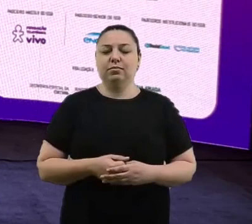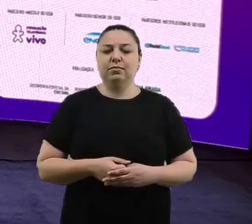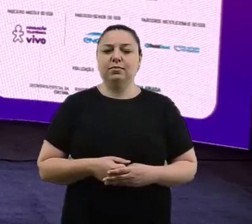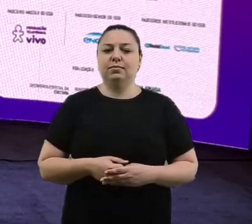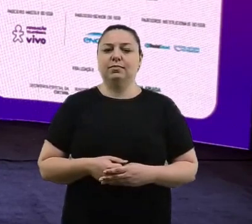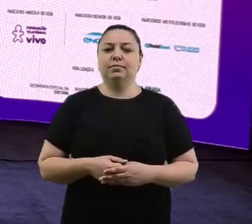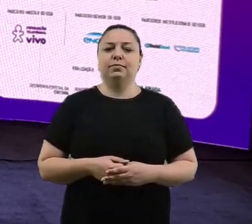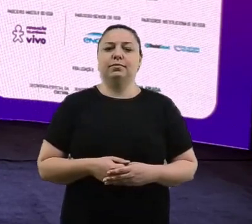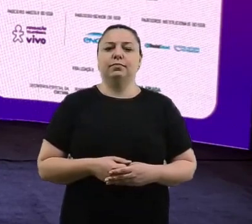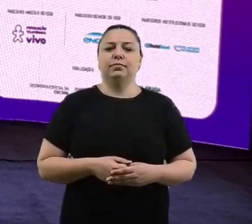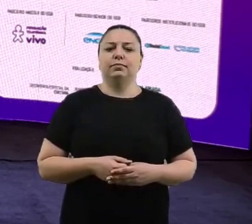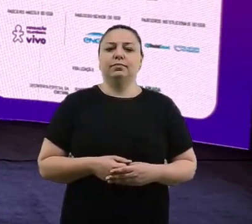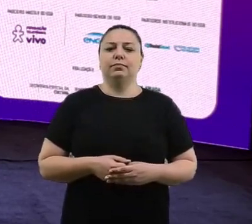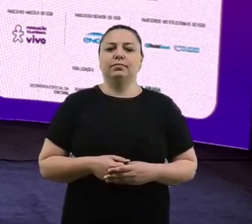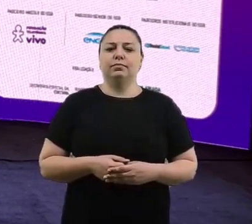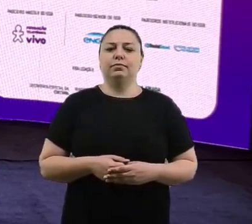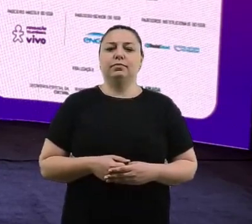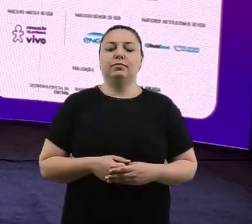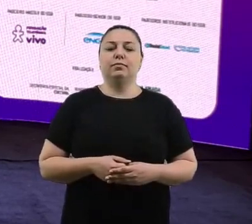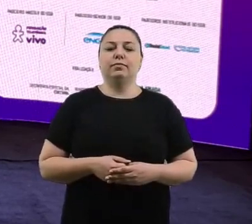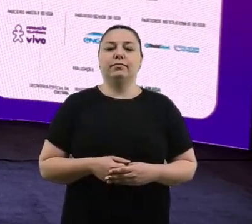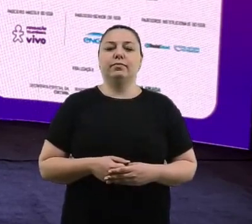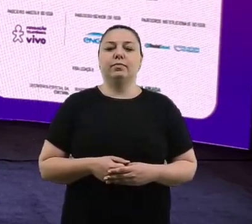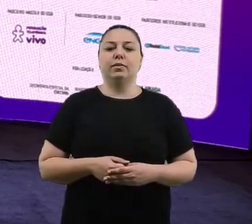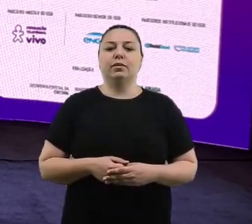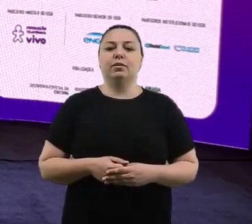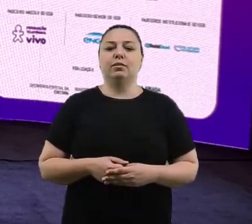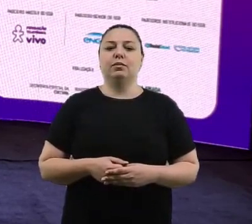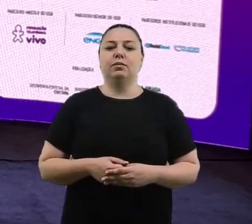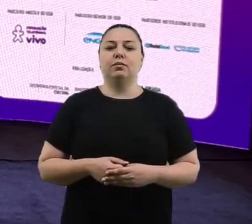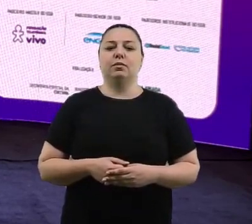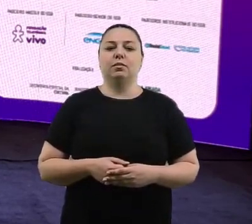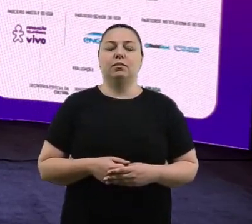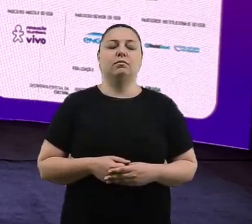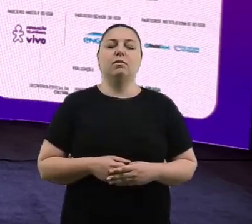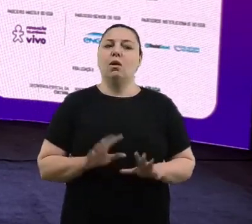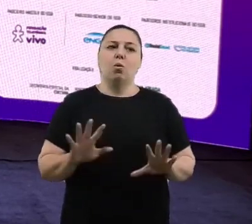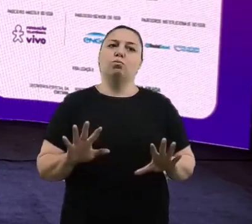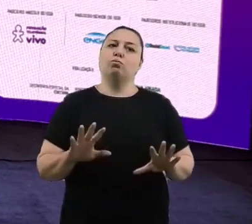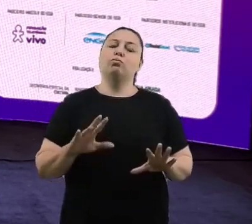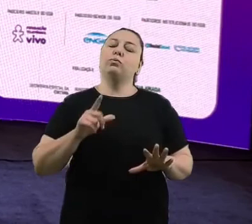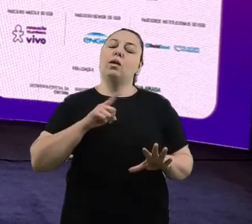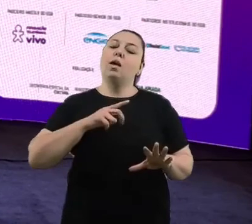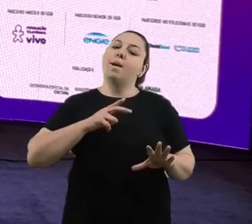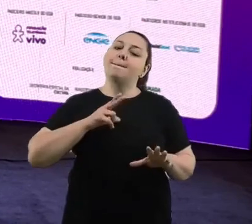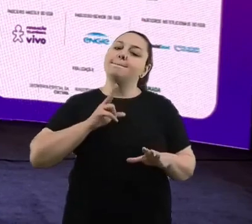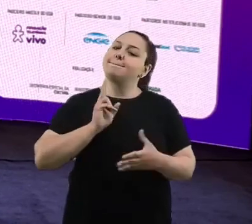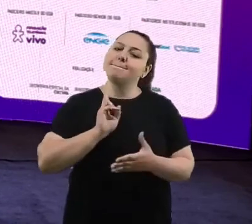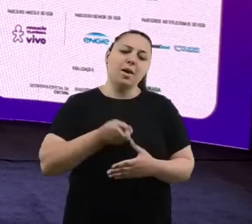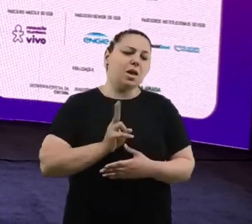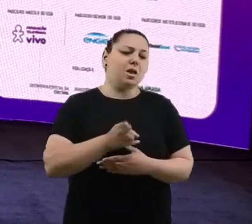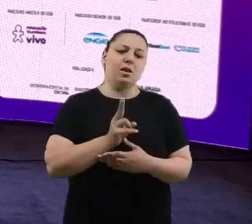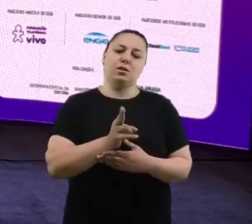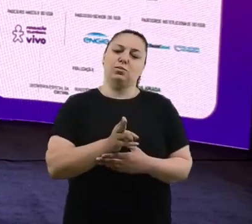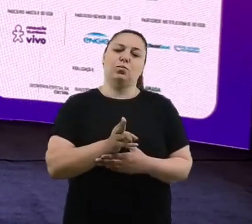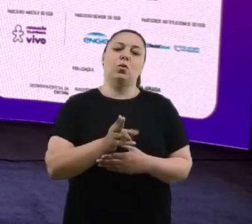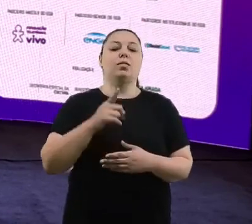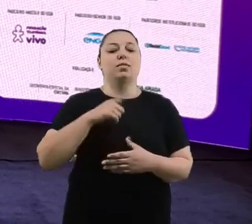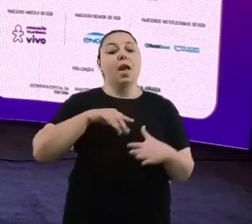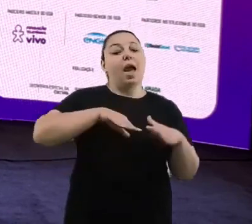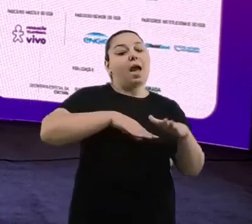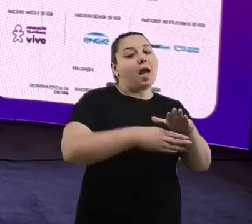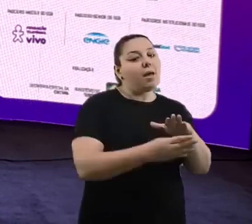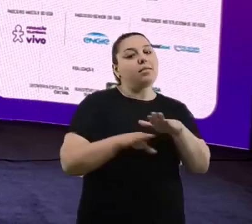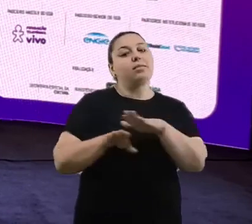Essa pergunta sobre os algoritmos, não. Os algoritmos são os mesmos para todas as situações, eles se adaptam e